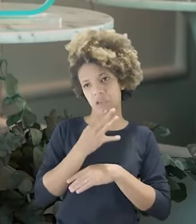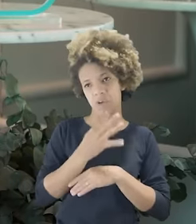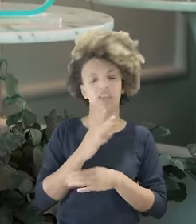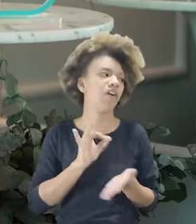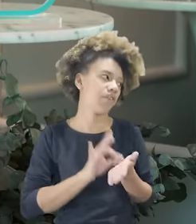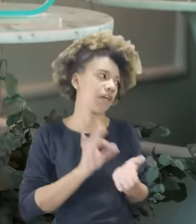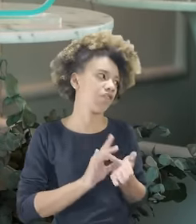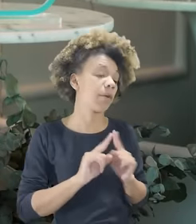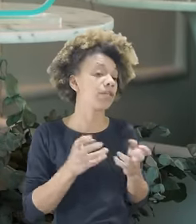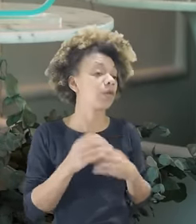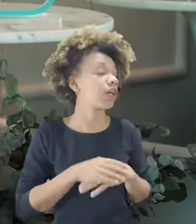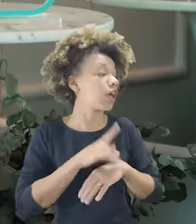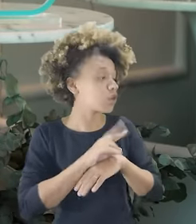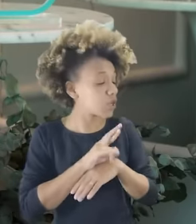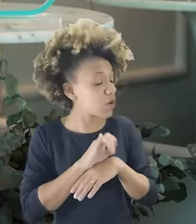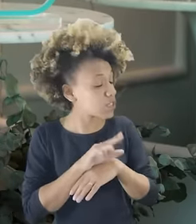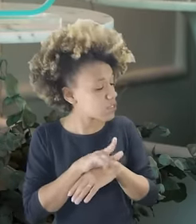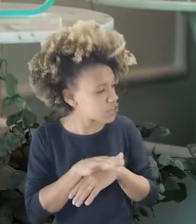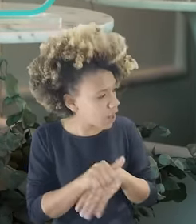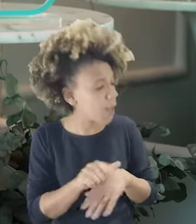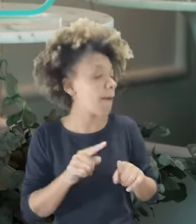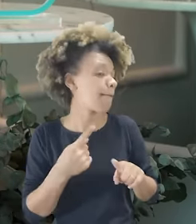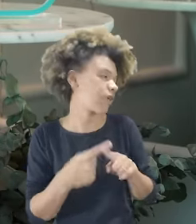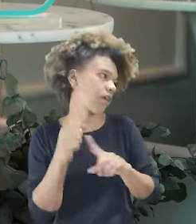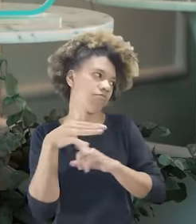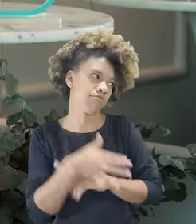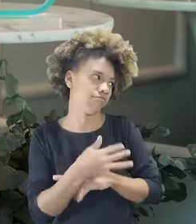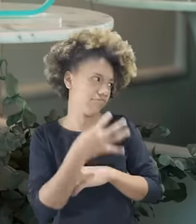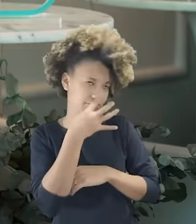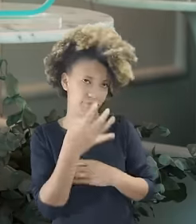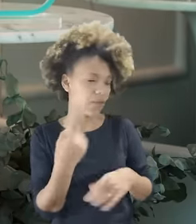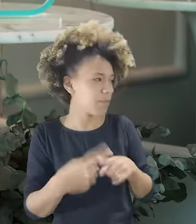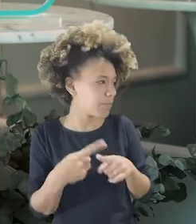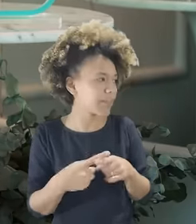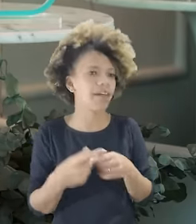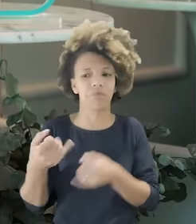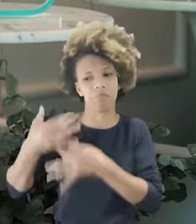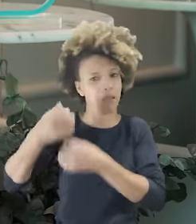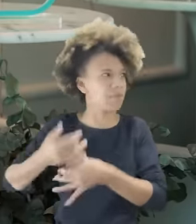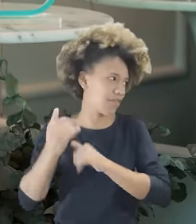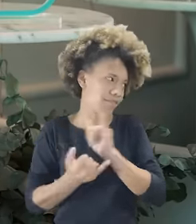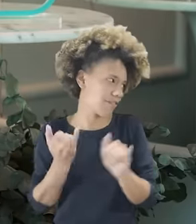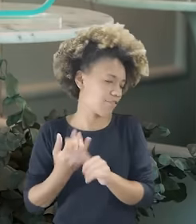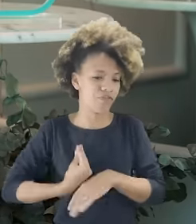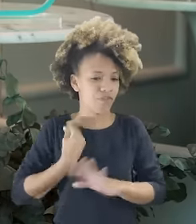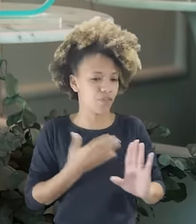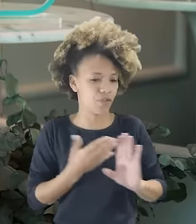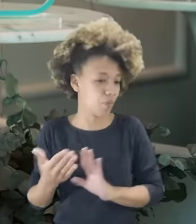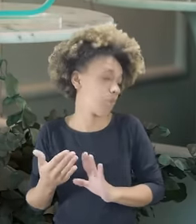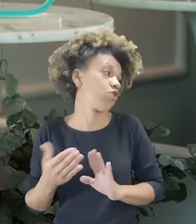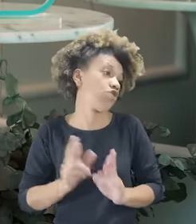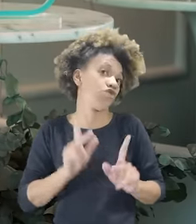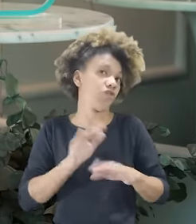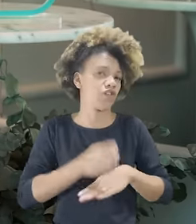é verdade eu queria saber da doutora Rosangela porque a doutora Rosângela é um fenômeno eu considero um fenômeno porque muita gente comenta obviamente a gente tá vivendo